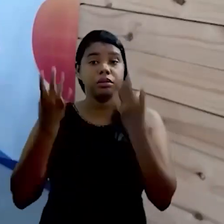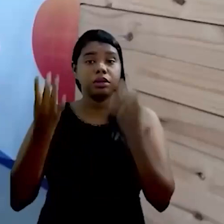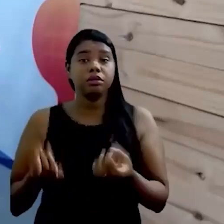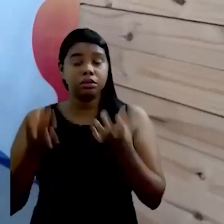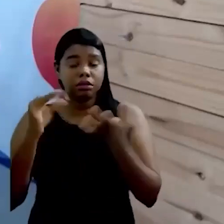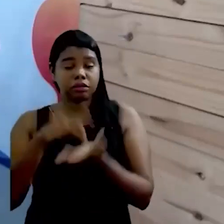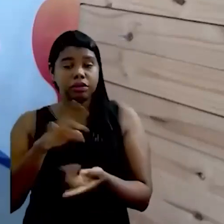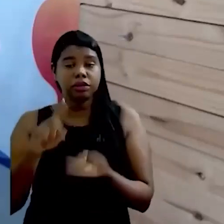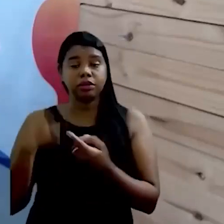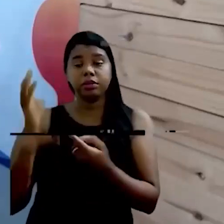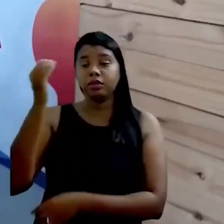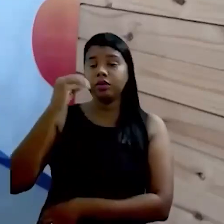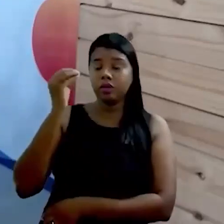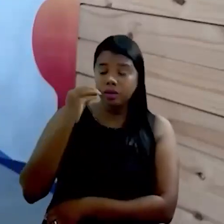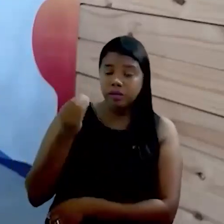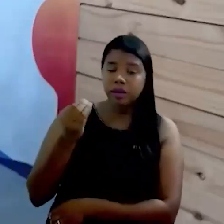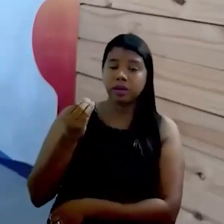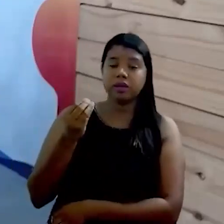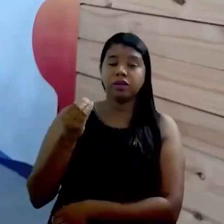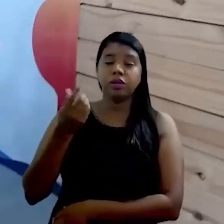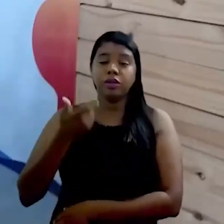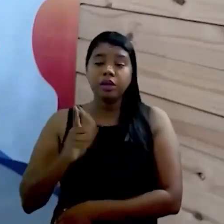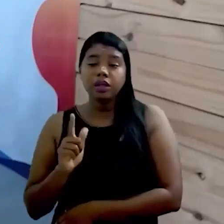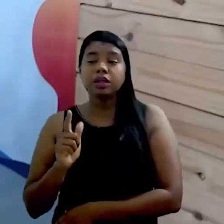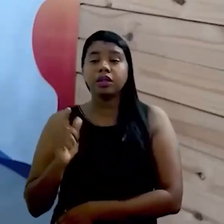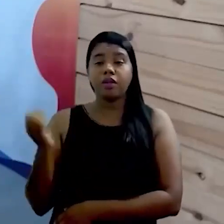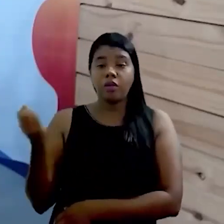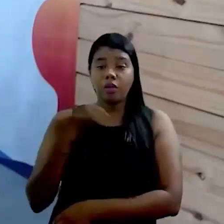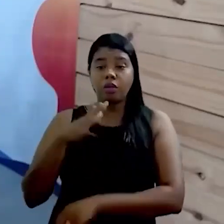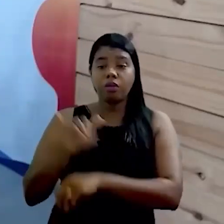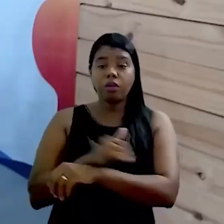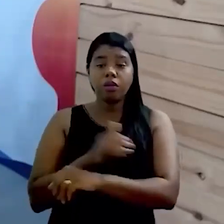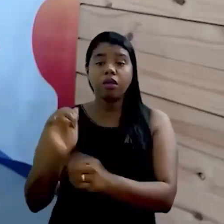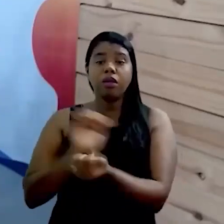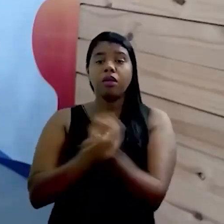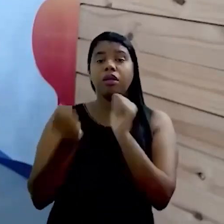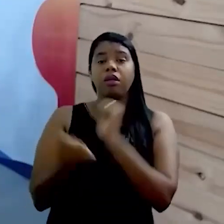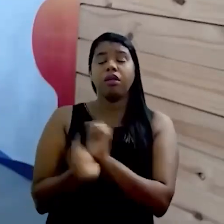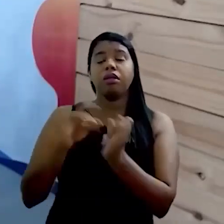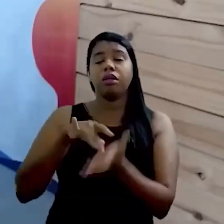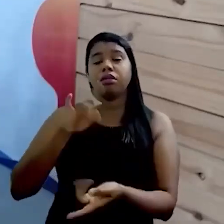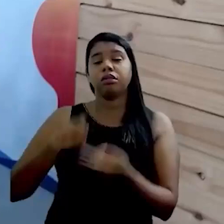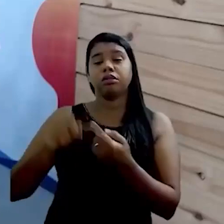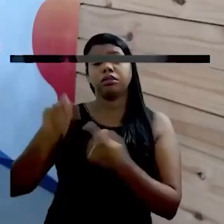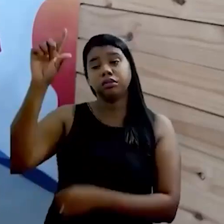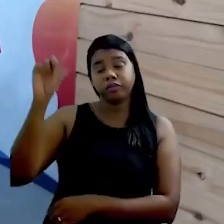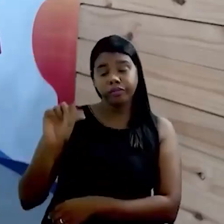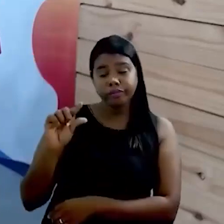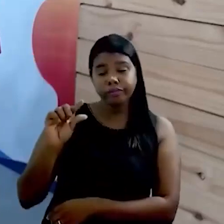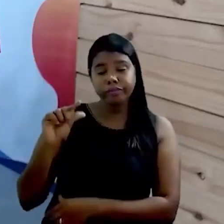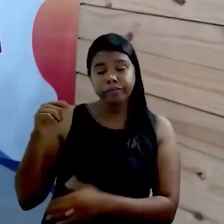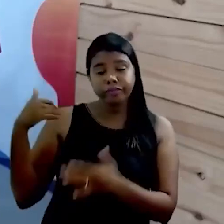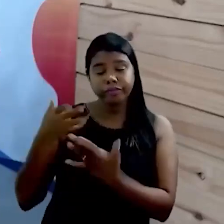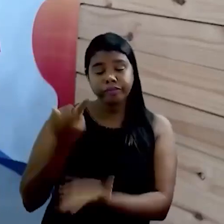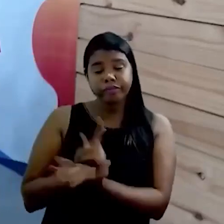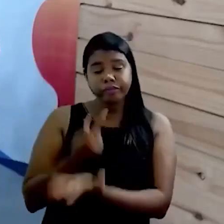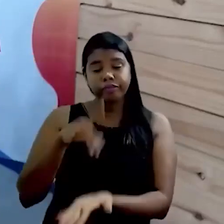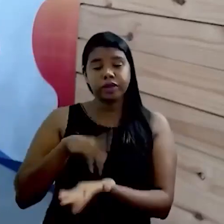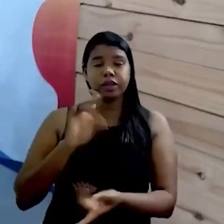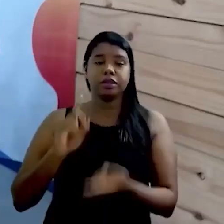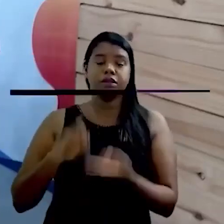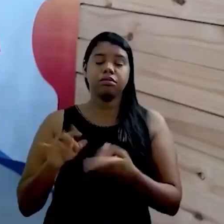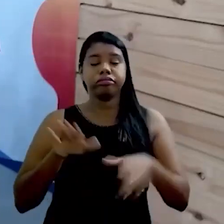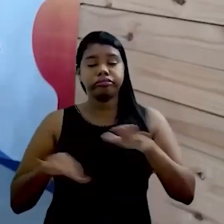caiu, ele tem uma outra de que não a venda que se reduziu é uma consequência. Sim. Então a gente tem que ter